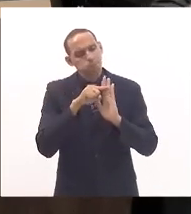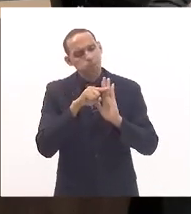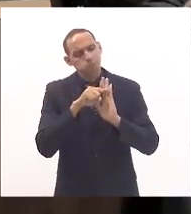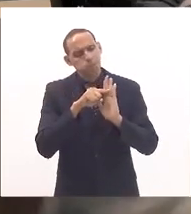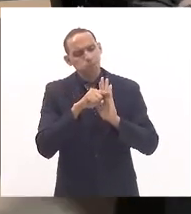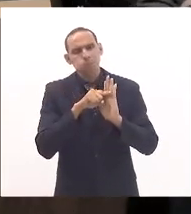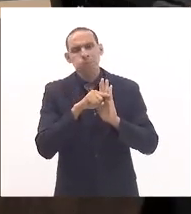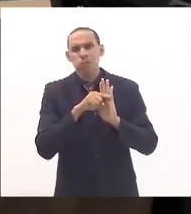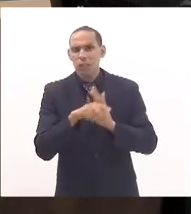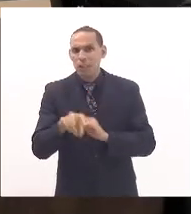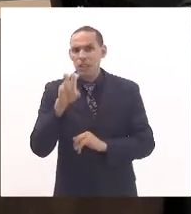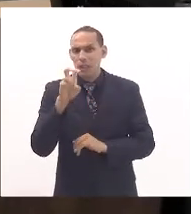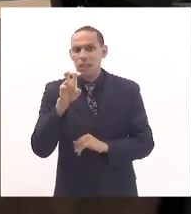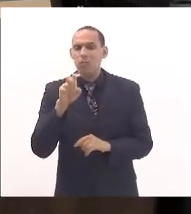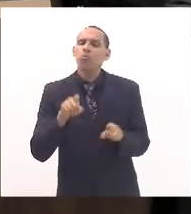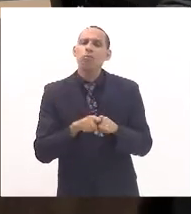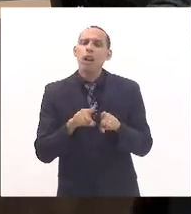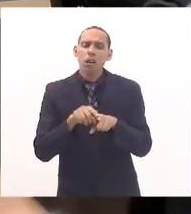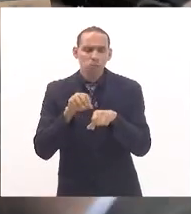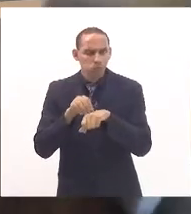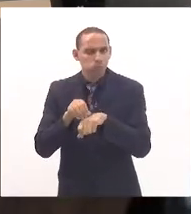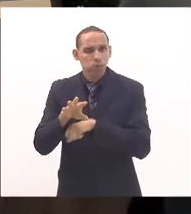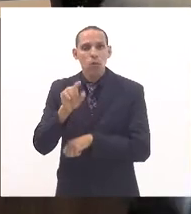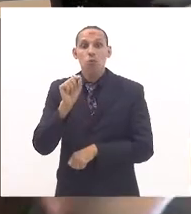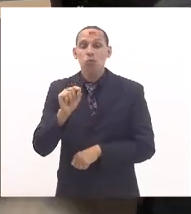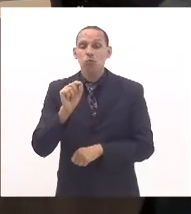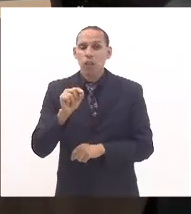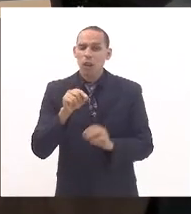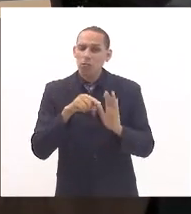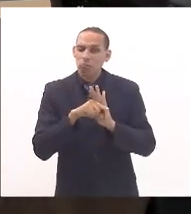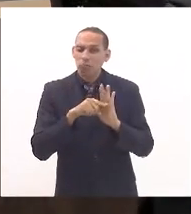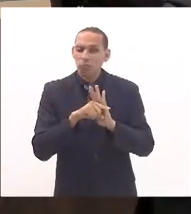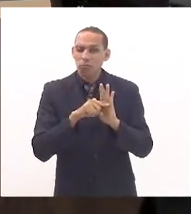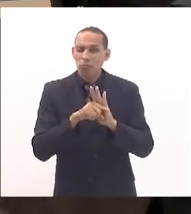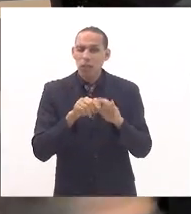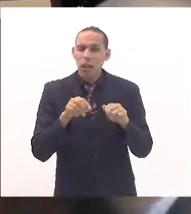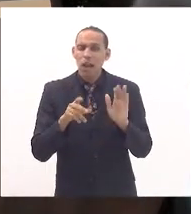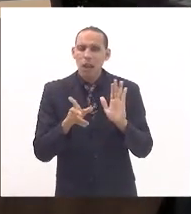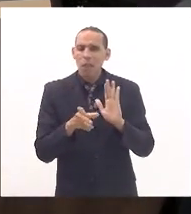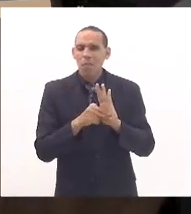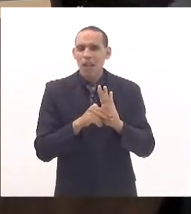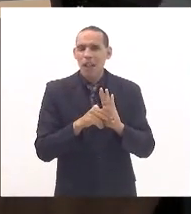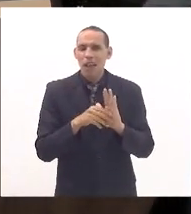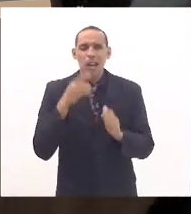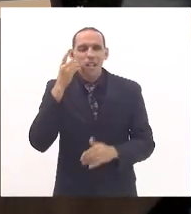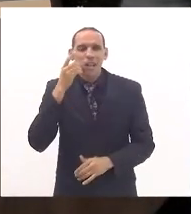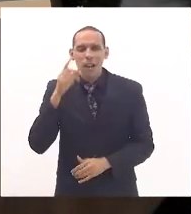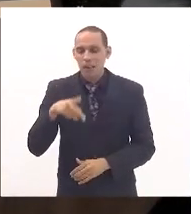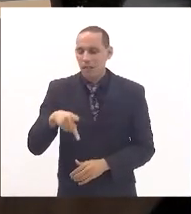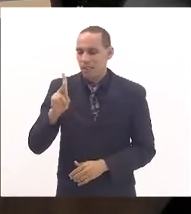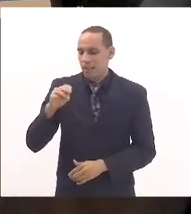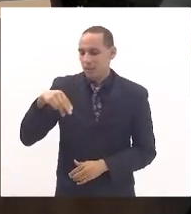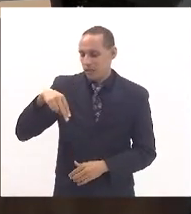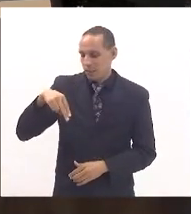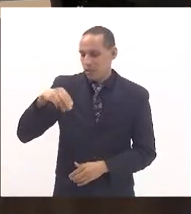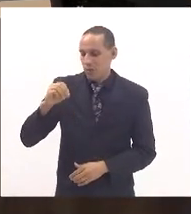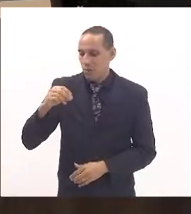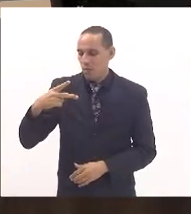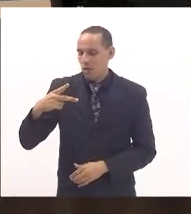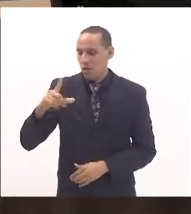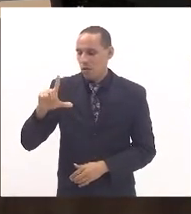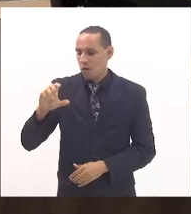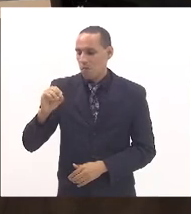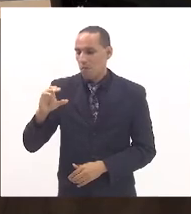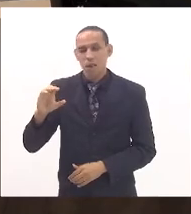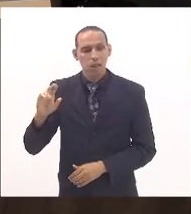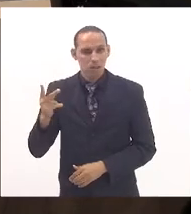5. Ainda sugeriu que a gente examinasse a emenda do deputado Knoploch, que